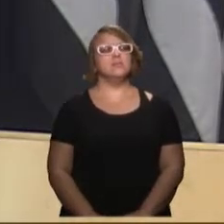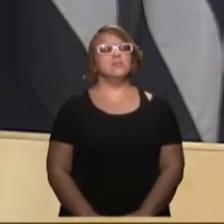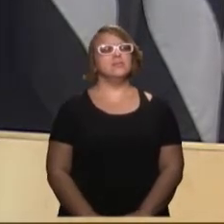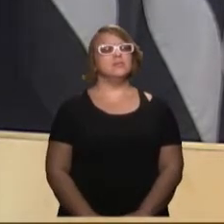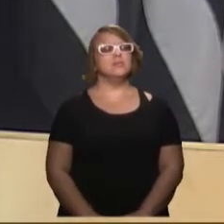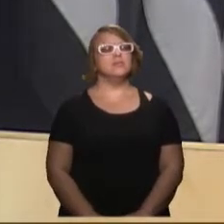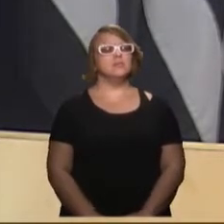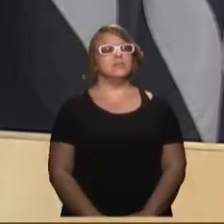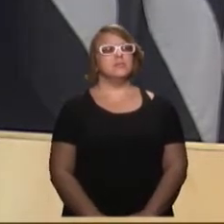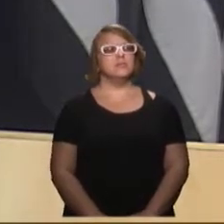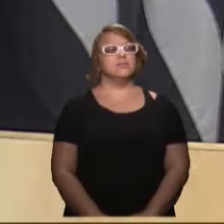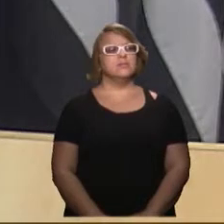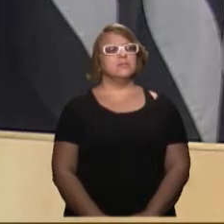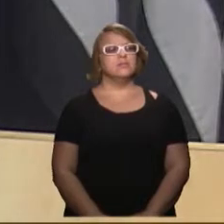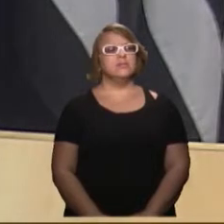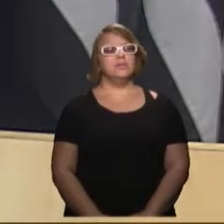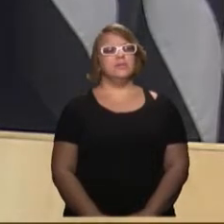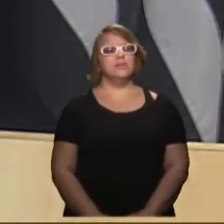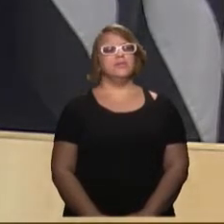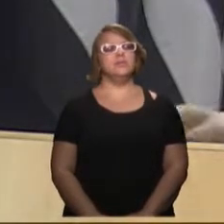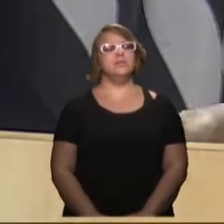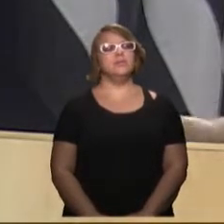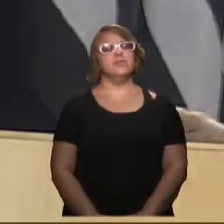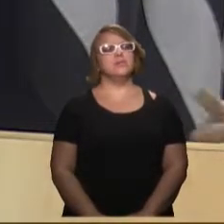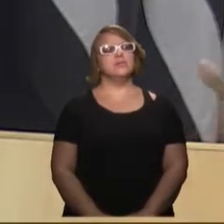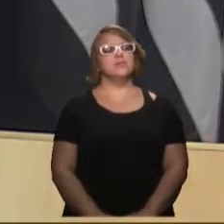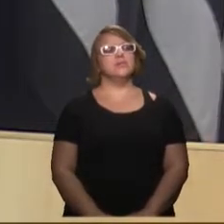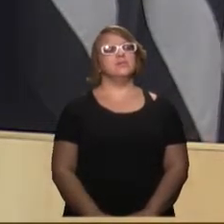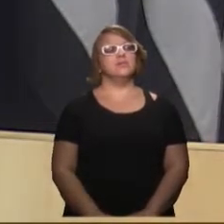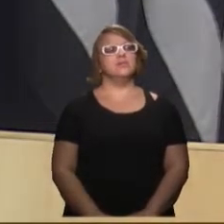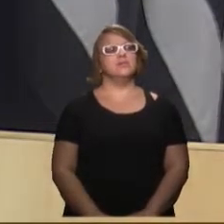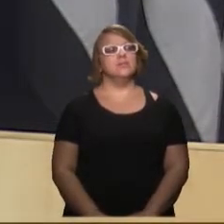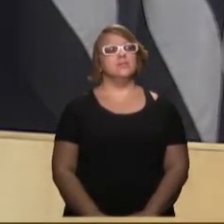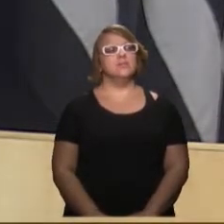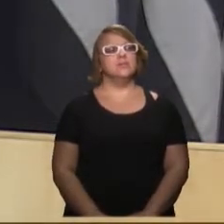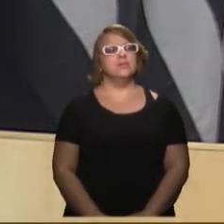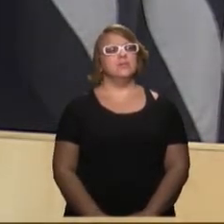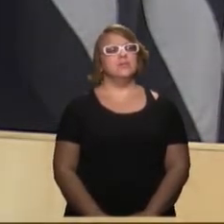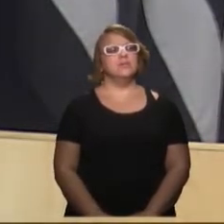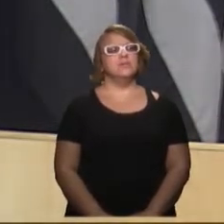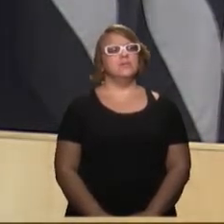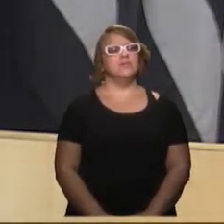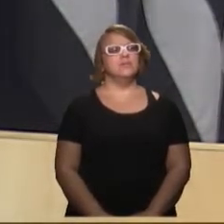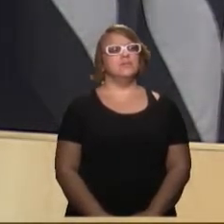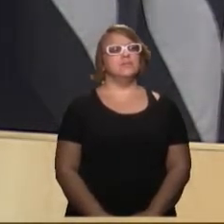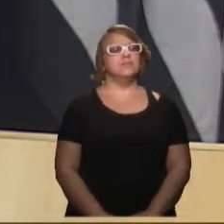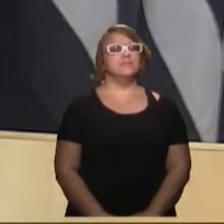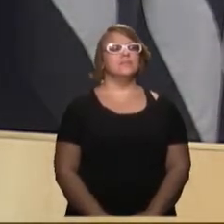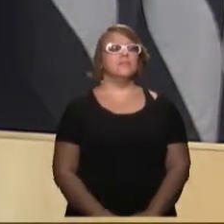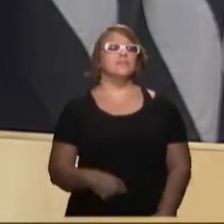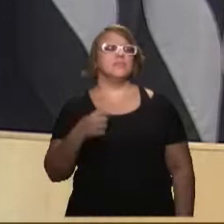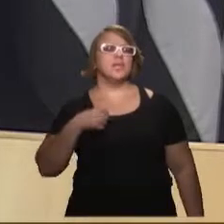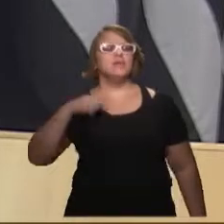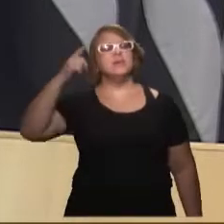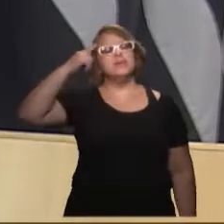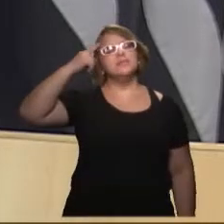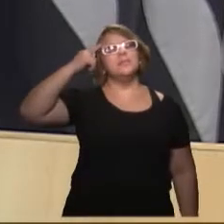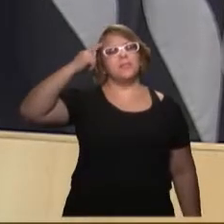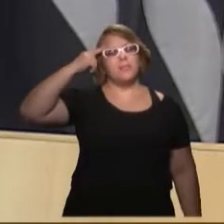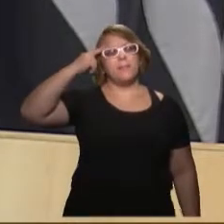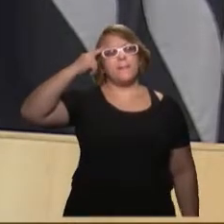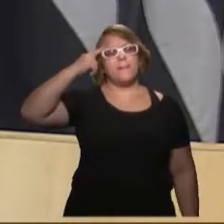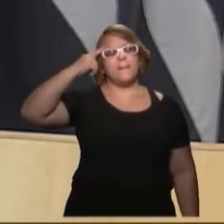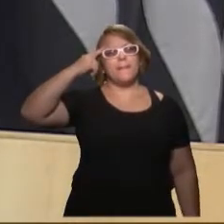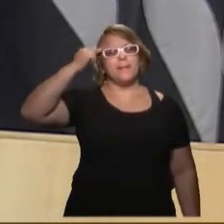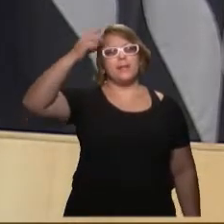teriam identificado. Pois bem. Por um lado, eu penso no cidadão que